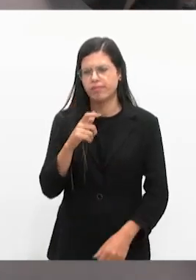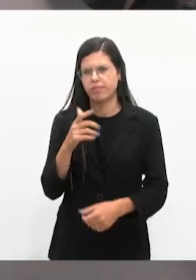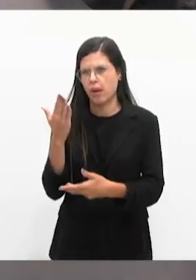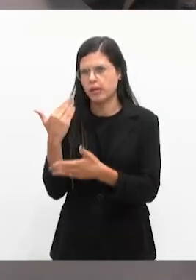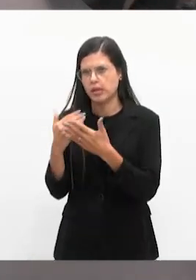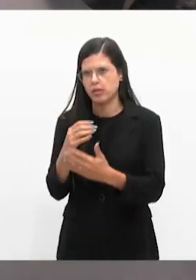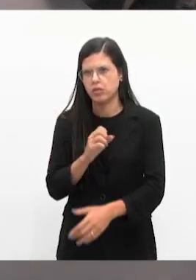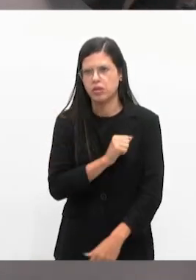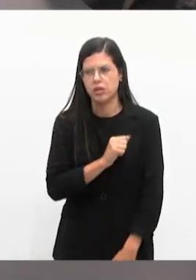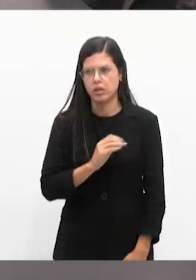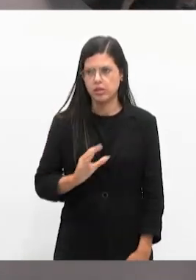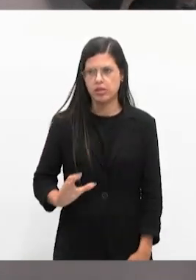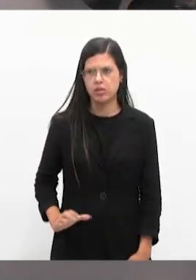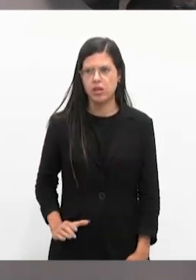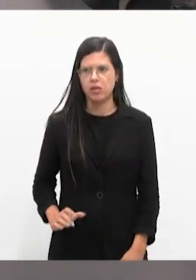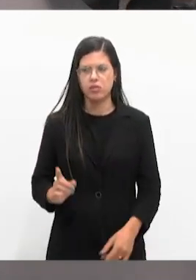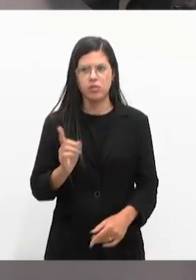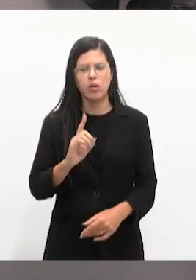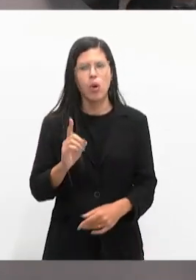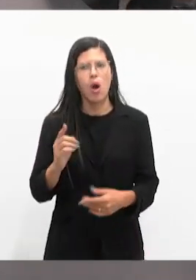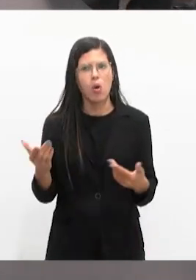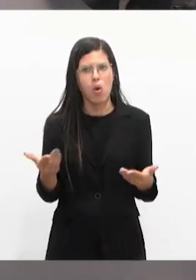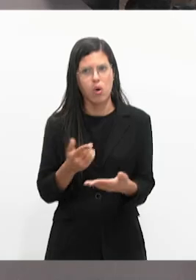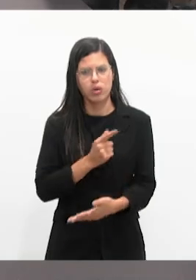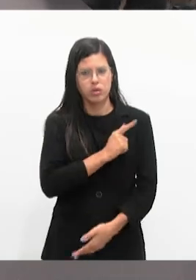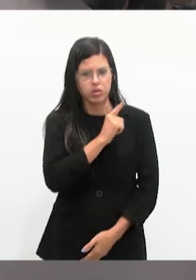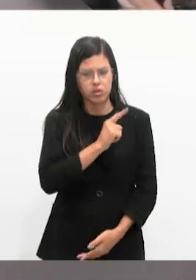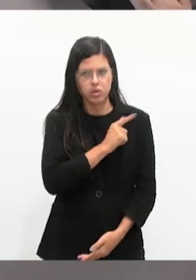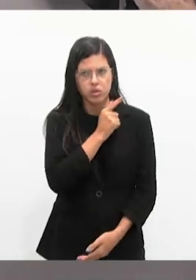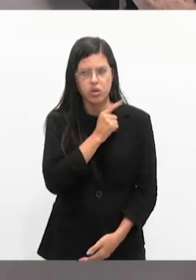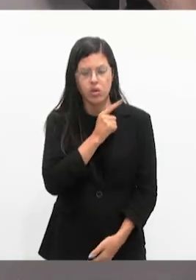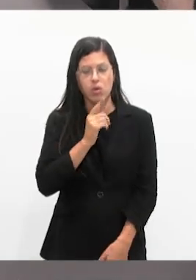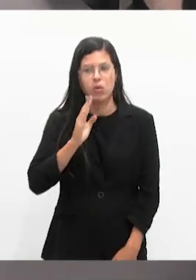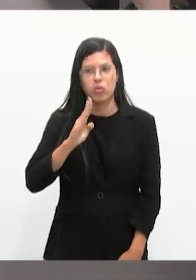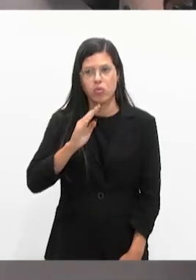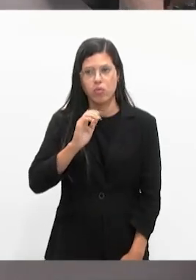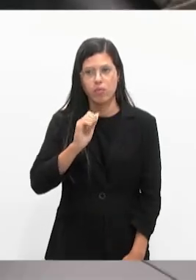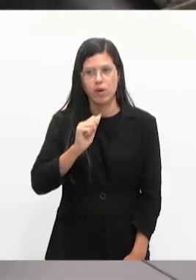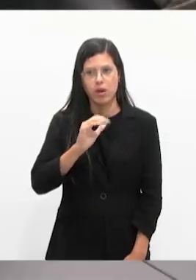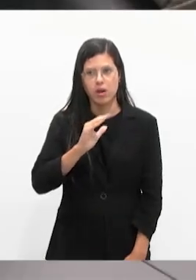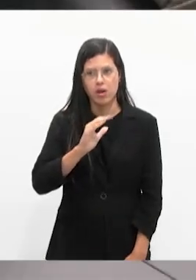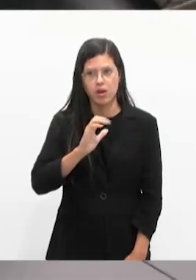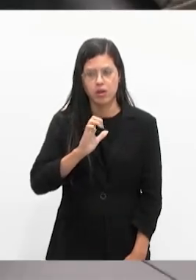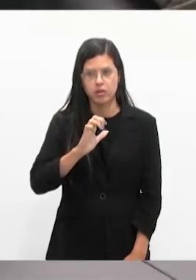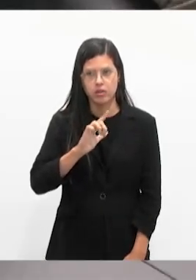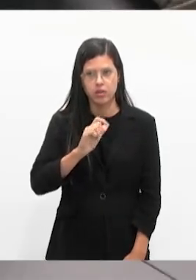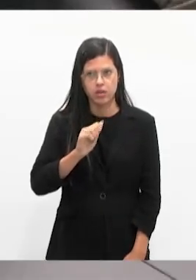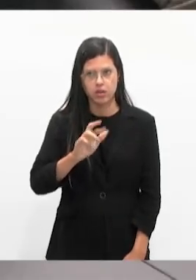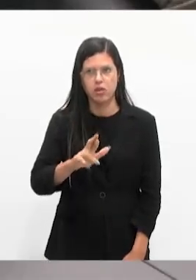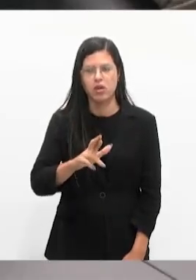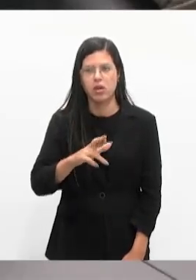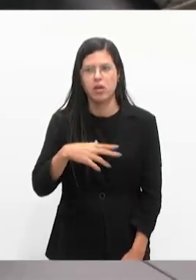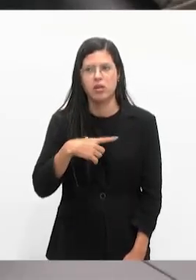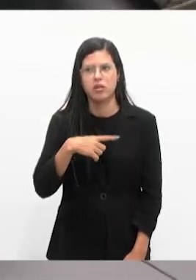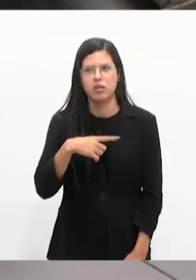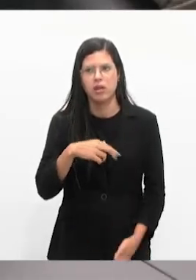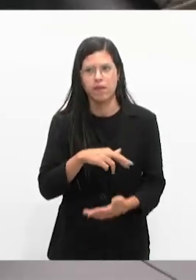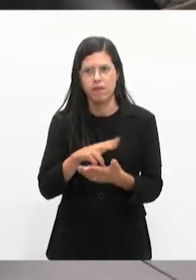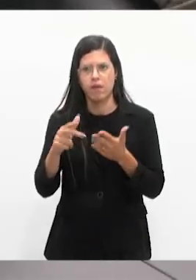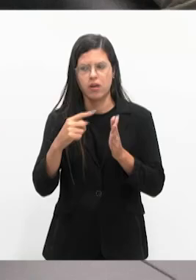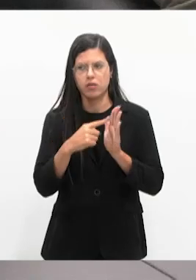agora na gestão Rodrigo Bacelar, que, mesmo tendo muitos vetos, já